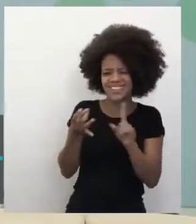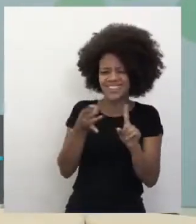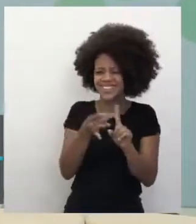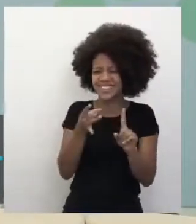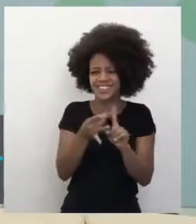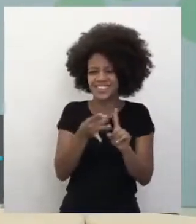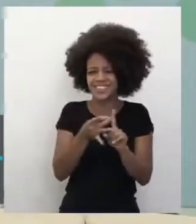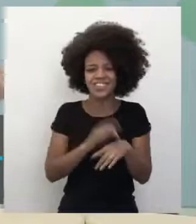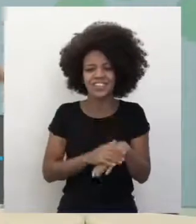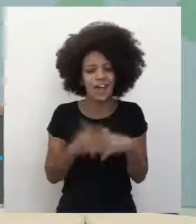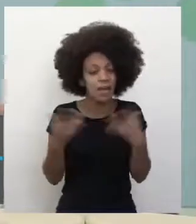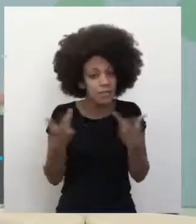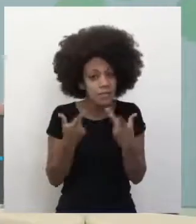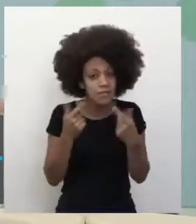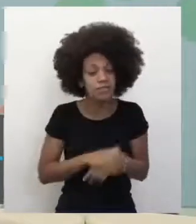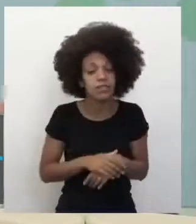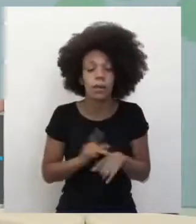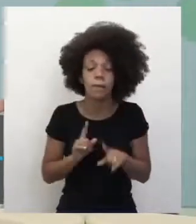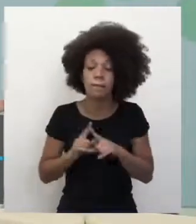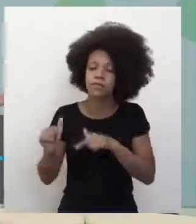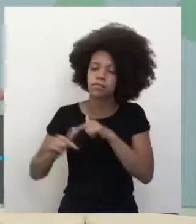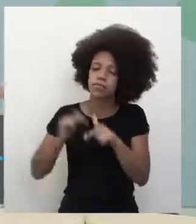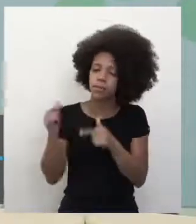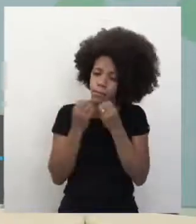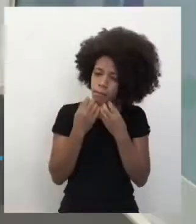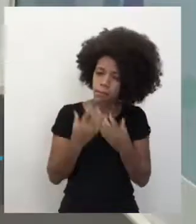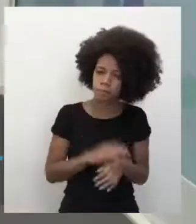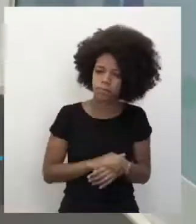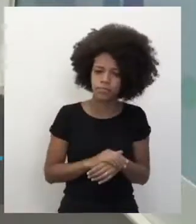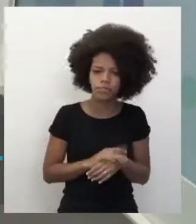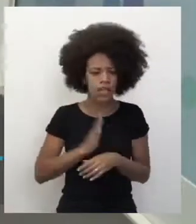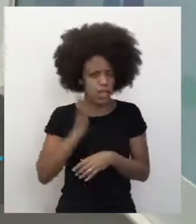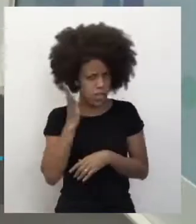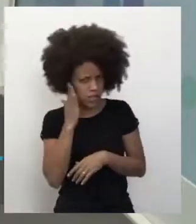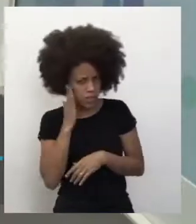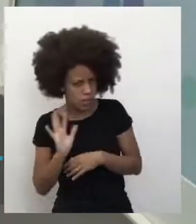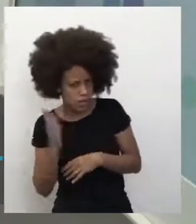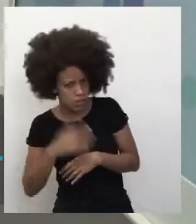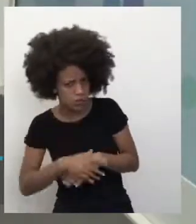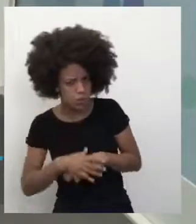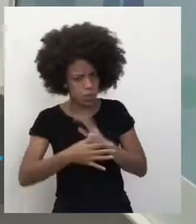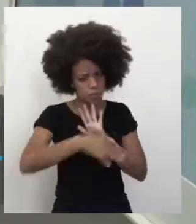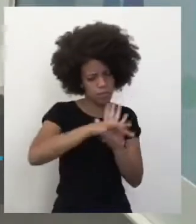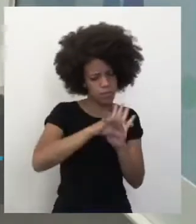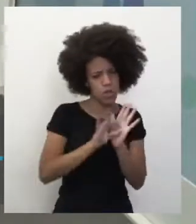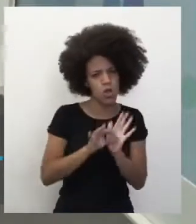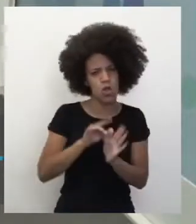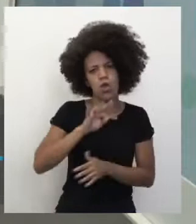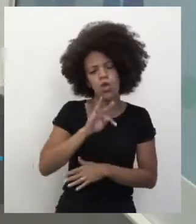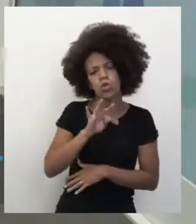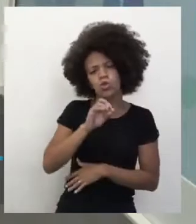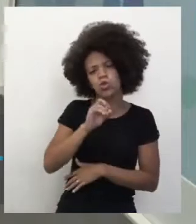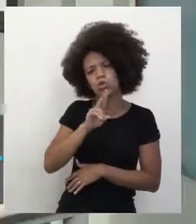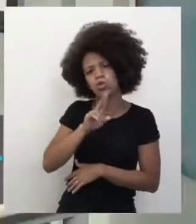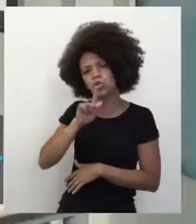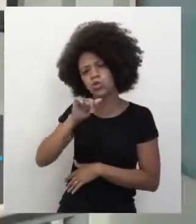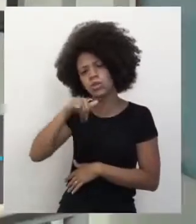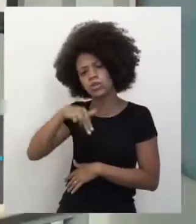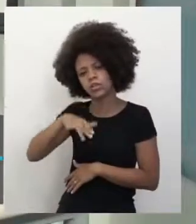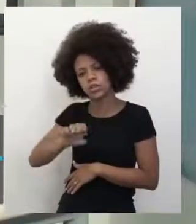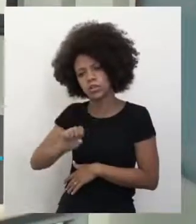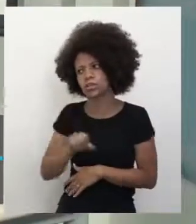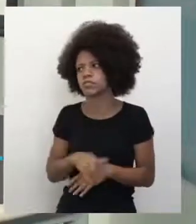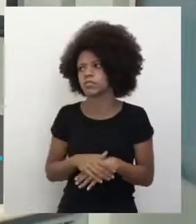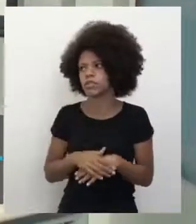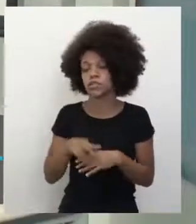muito bacana. Mas é um trabalho de paciência mesmo, né? Você sabe o que aconteceu com o mosaico? O torquesto, né, é o que você usa para cortar o